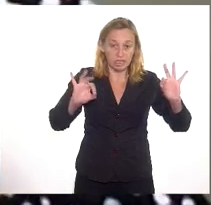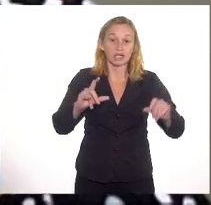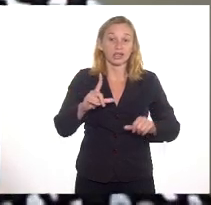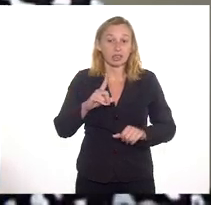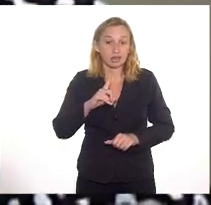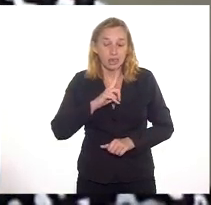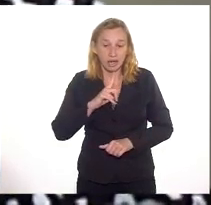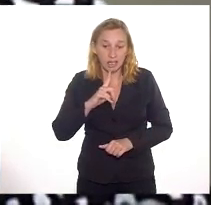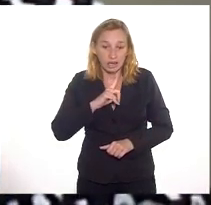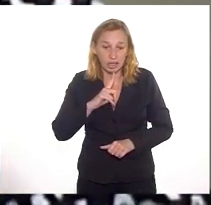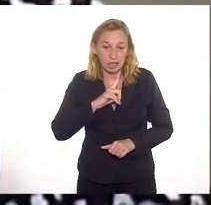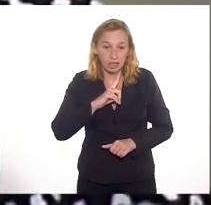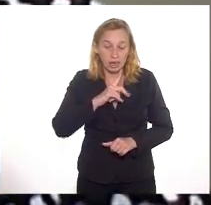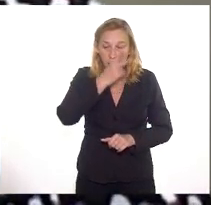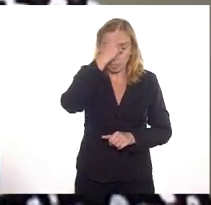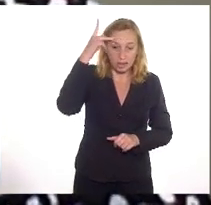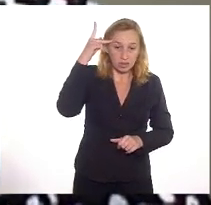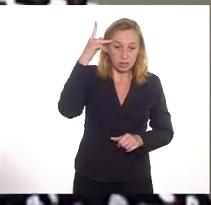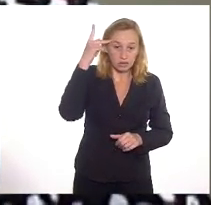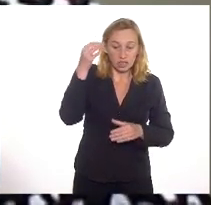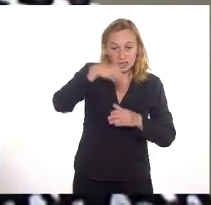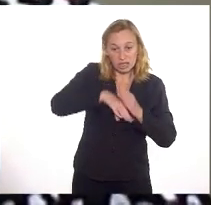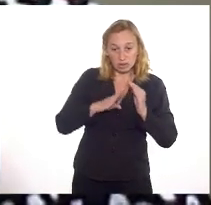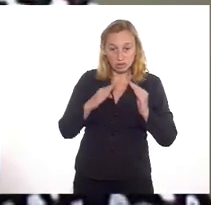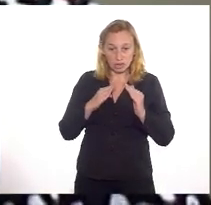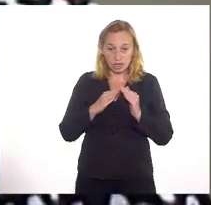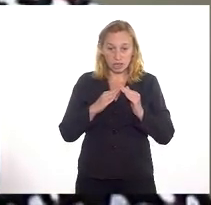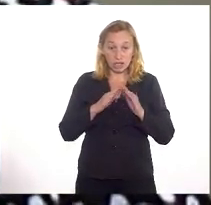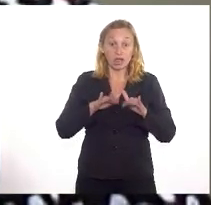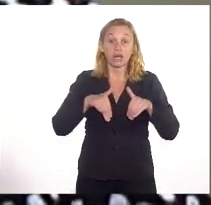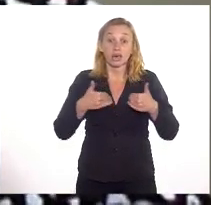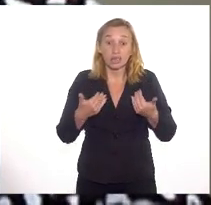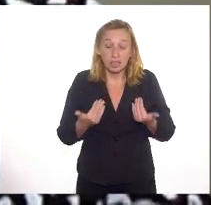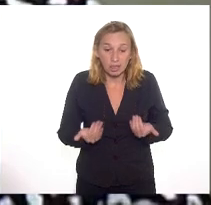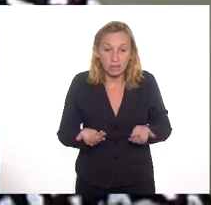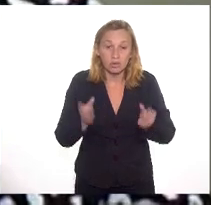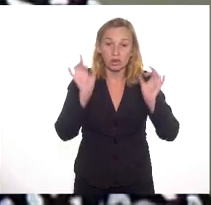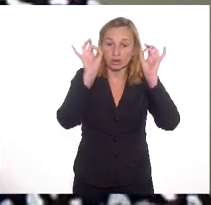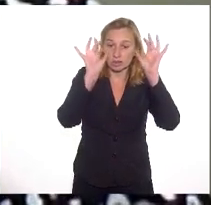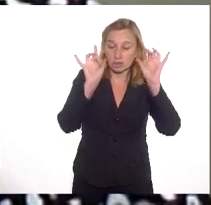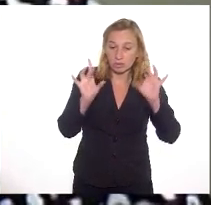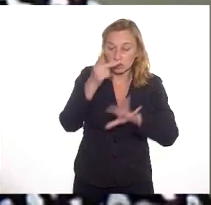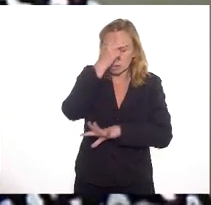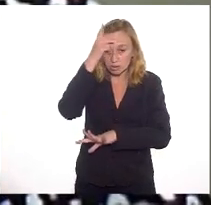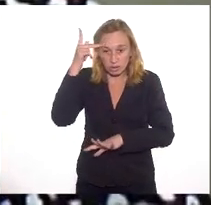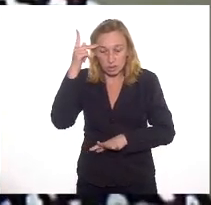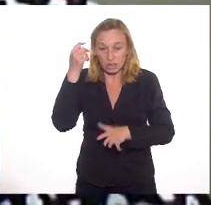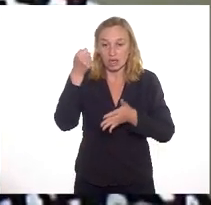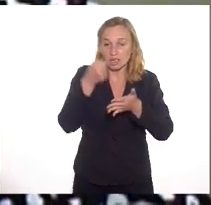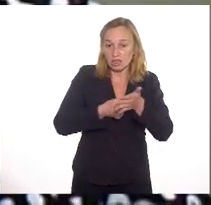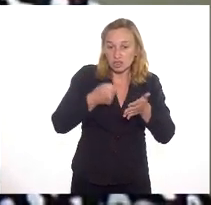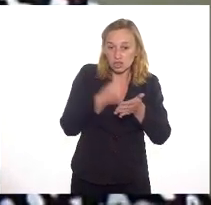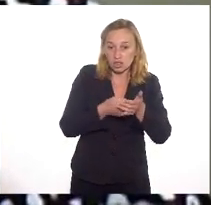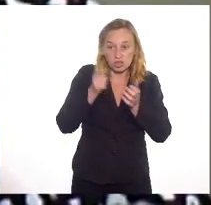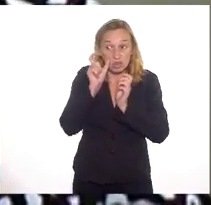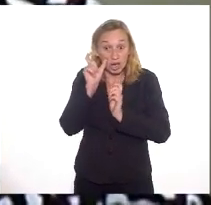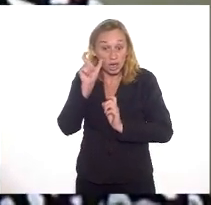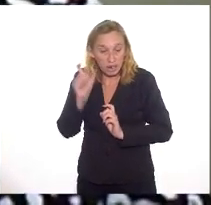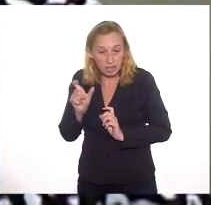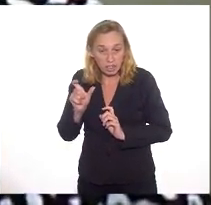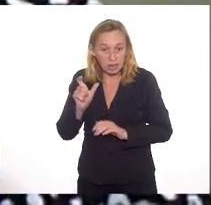existe gente que fica em casa, então os especialistas insistiram de nos alertar com mais